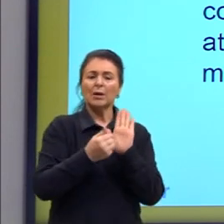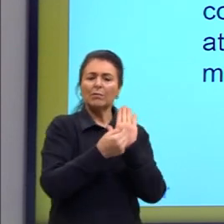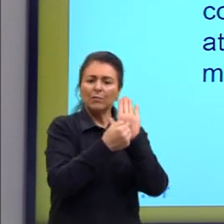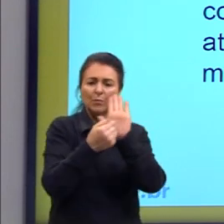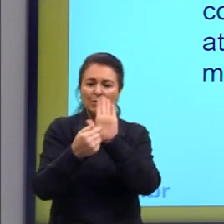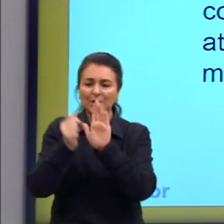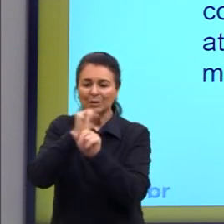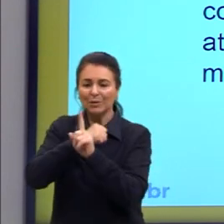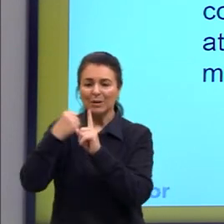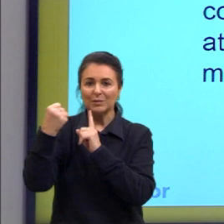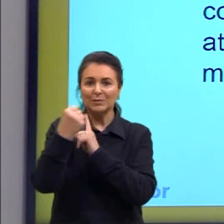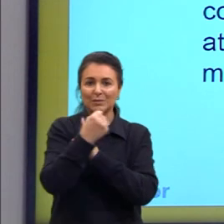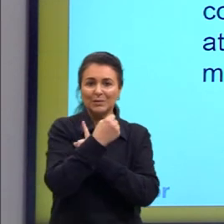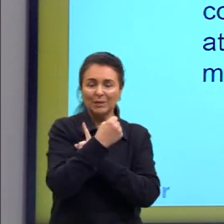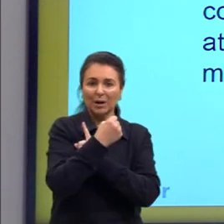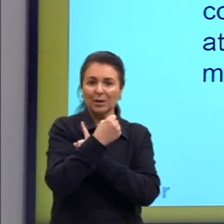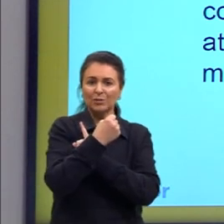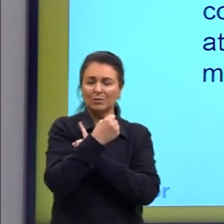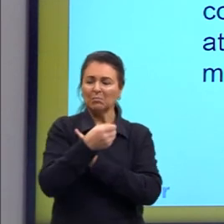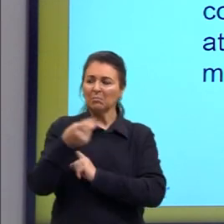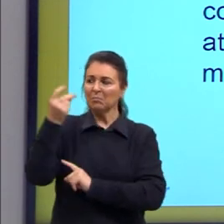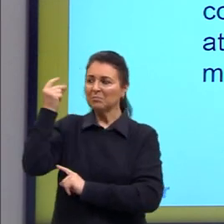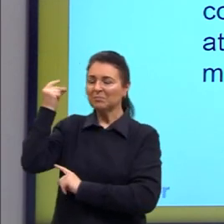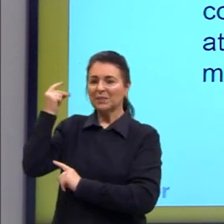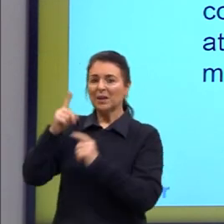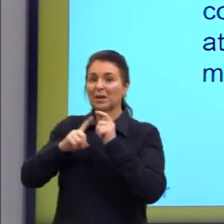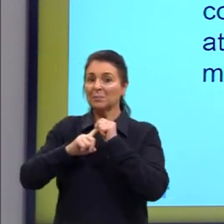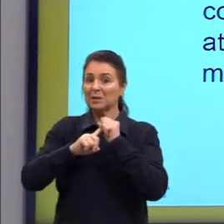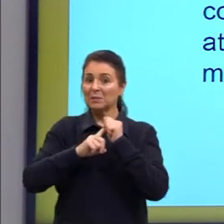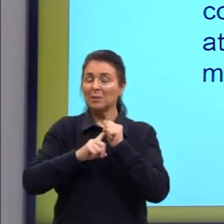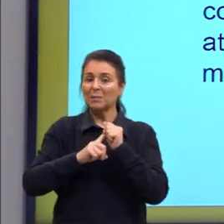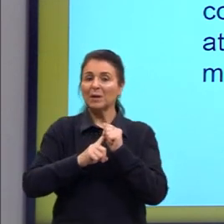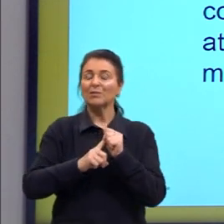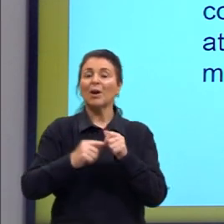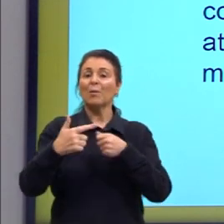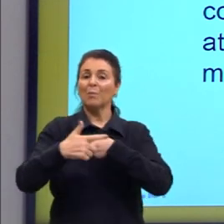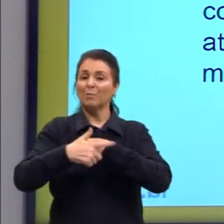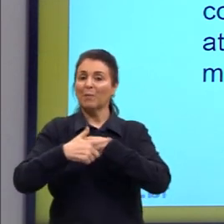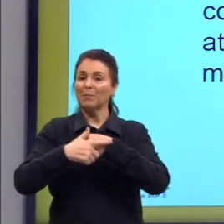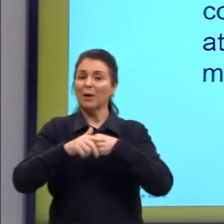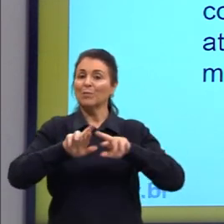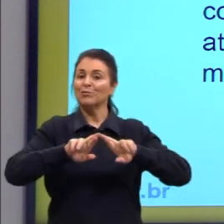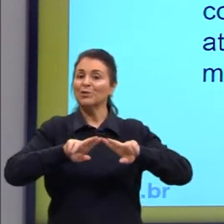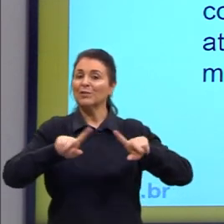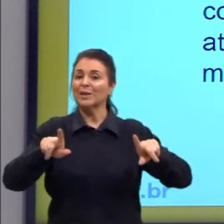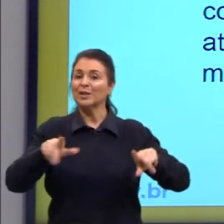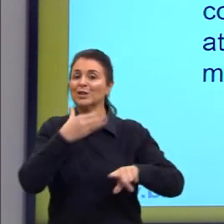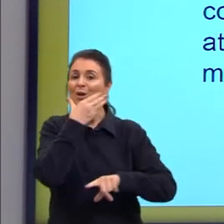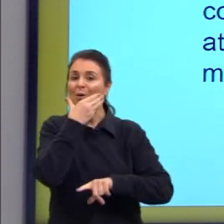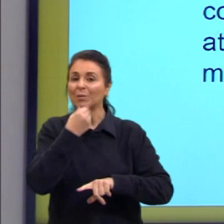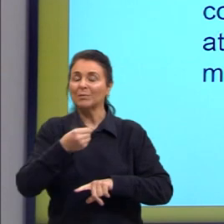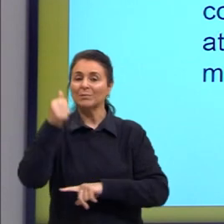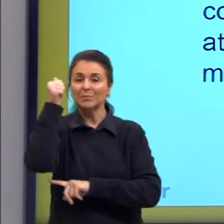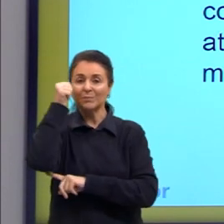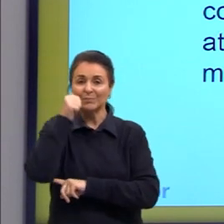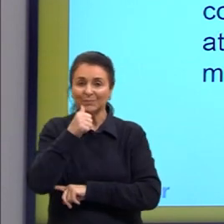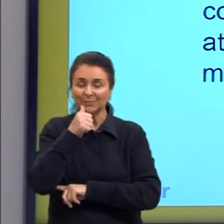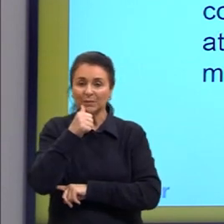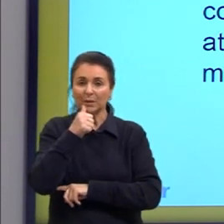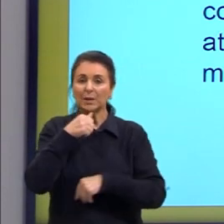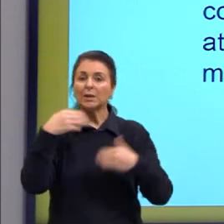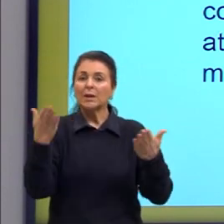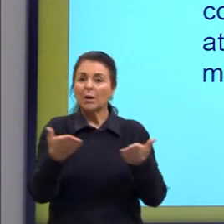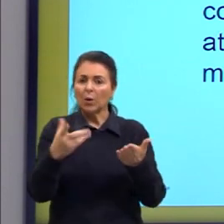da época principalmente no que diz respeito ao papel distinto entre homens e mulheres e